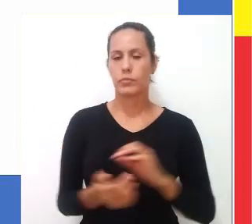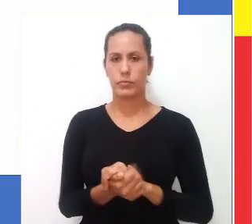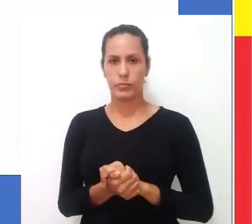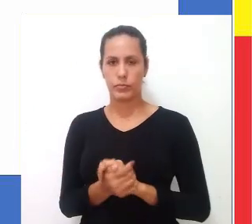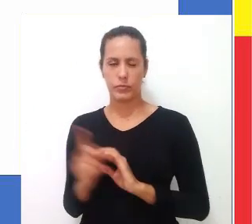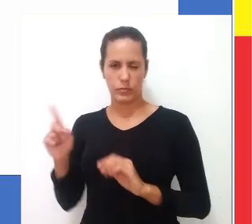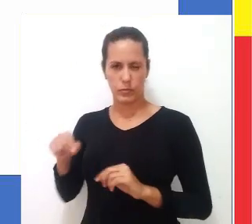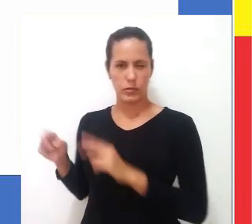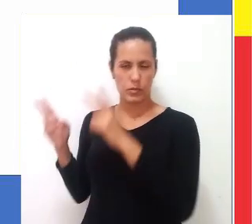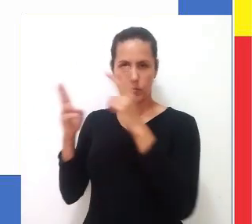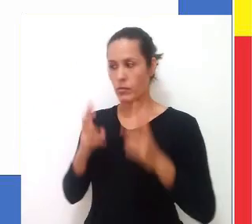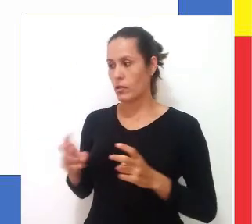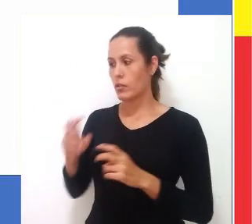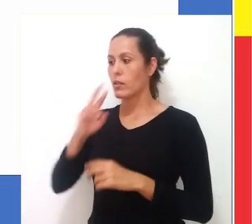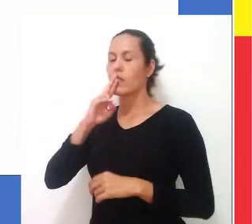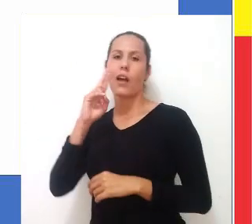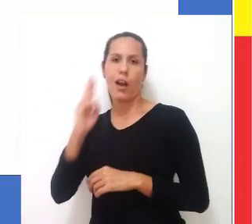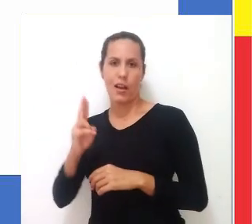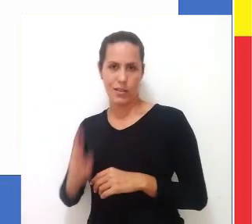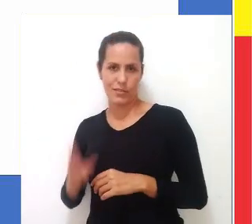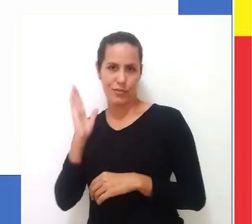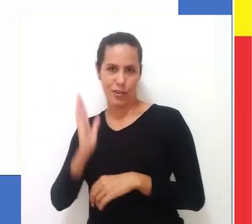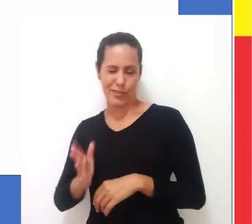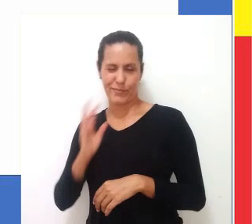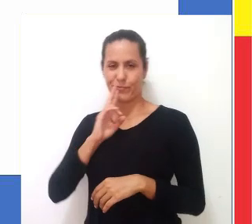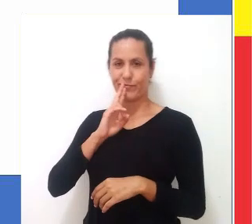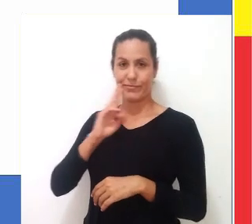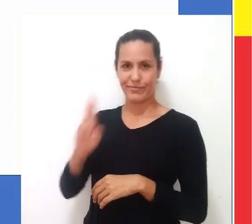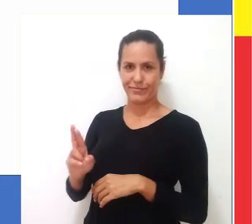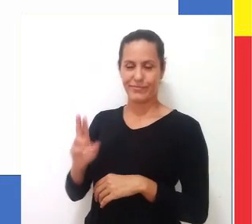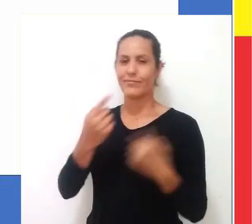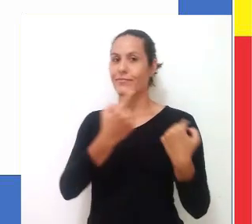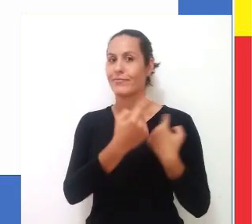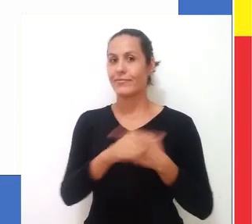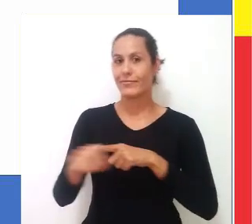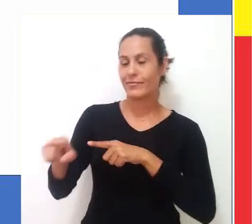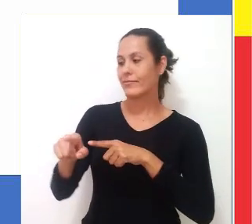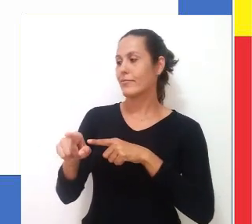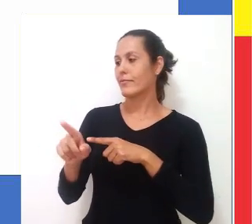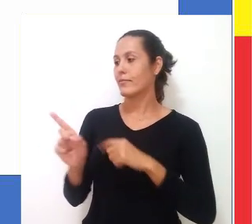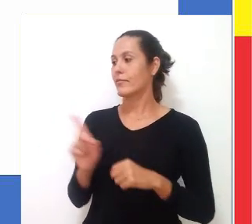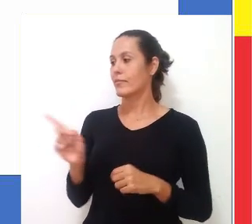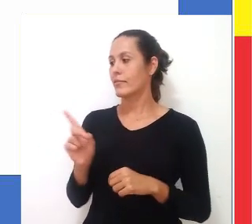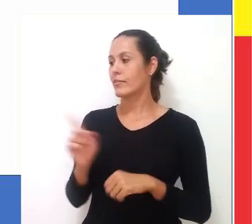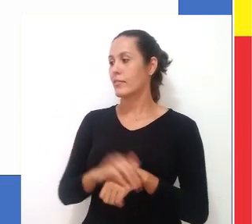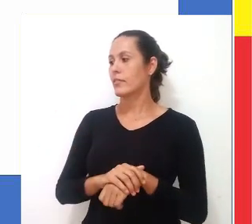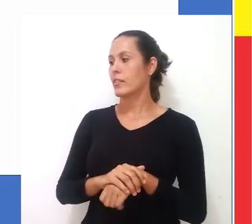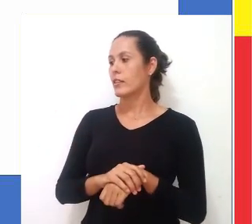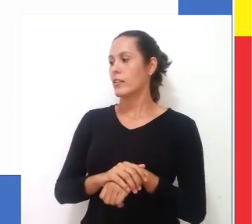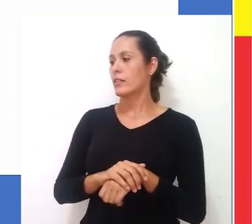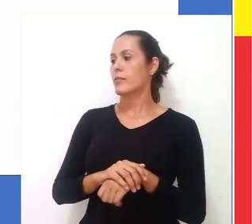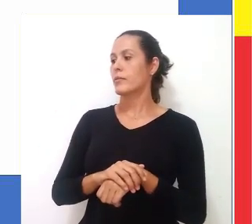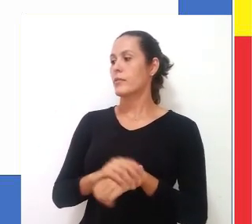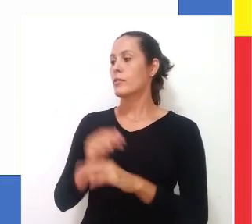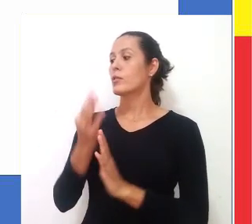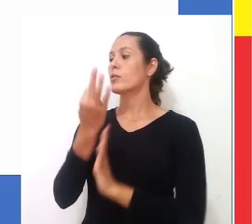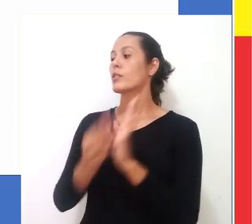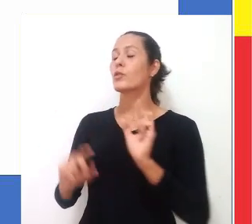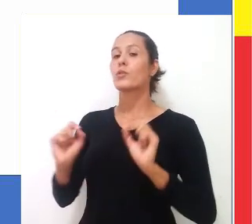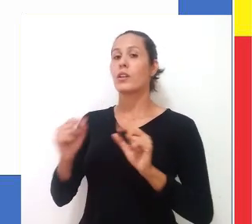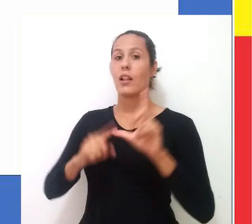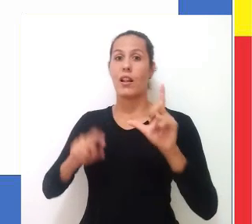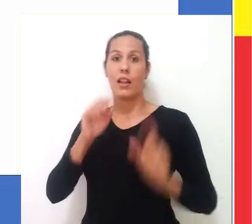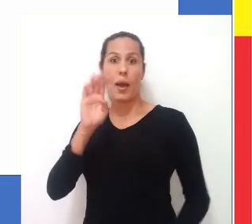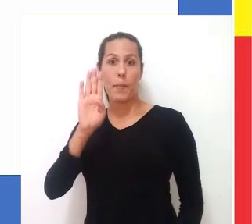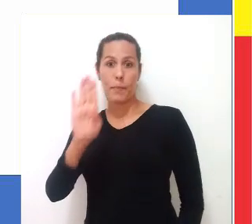puderam notar, está aí na tela a resposta do nosso challenge, do nosso desafio. Então, the text is a comic strip. Então, o texto